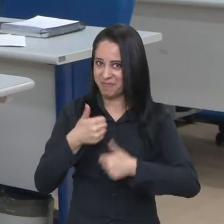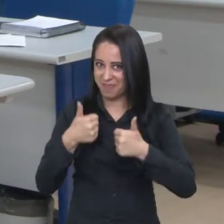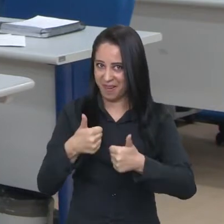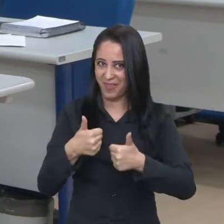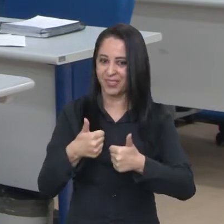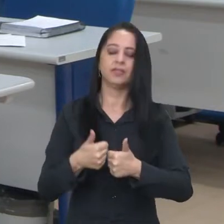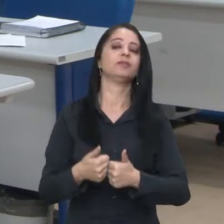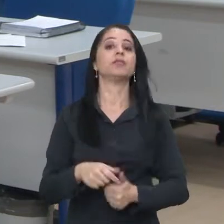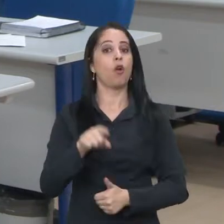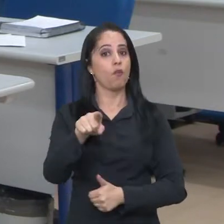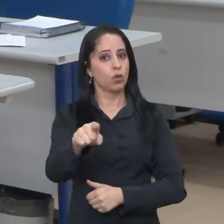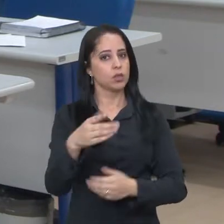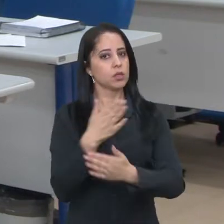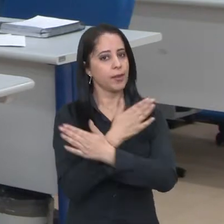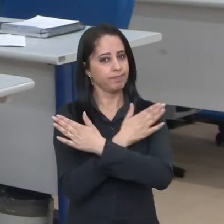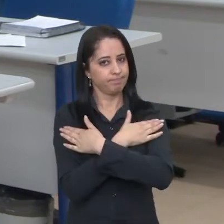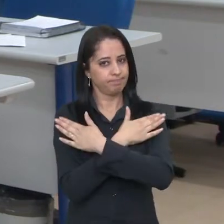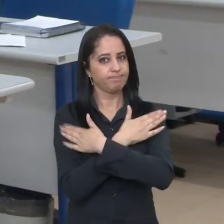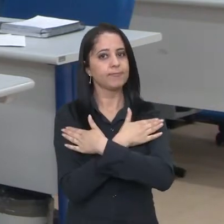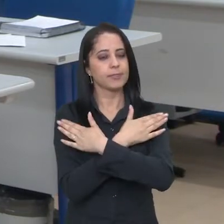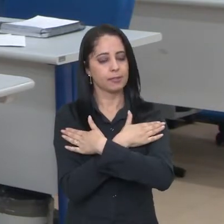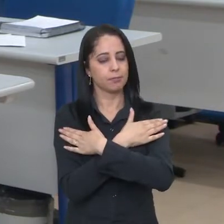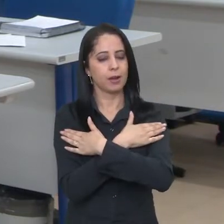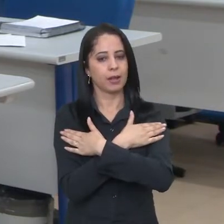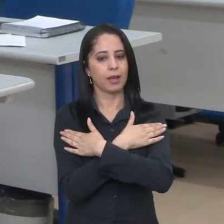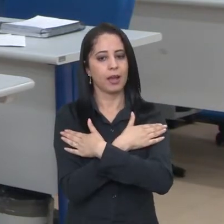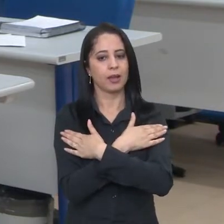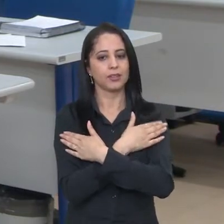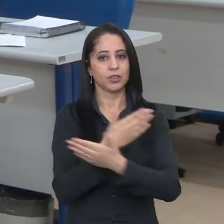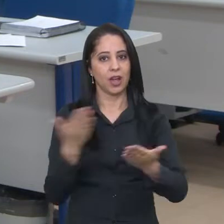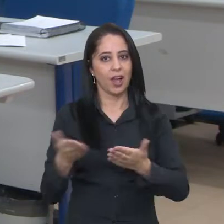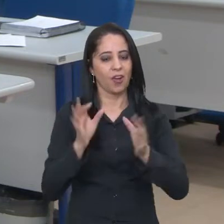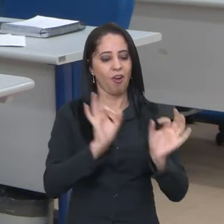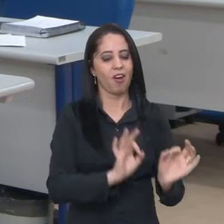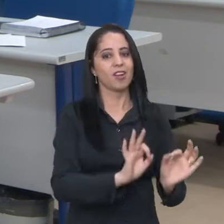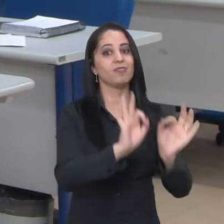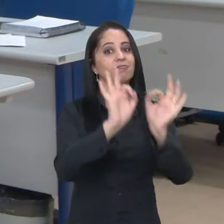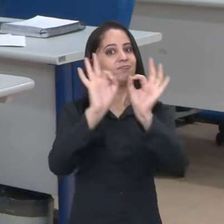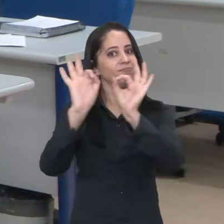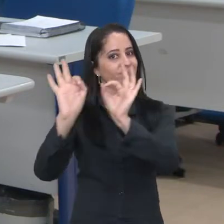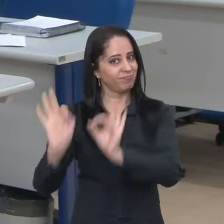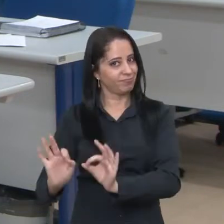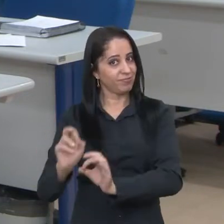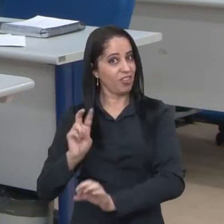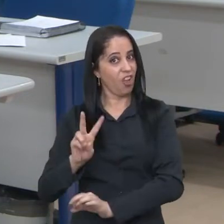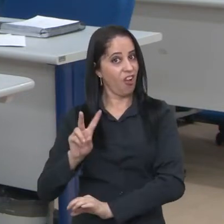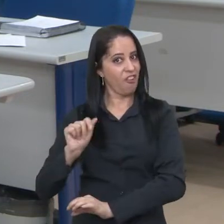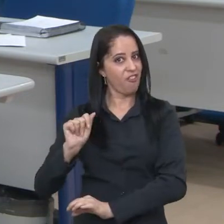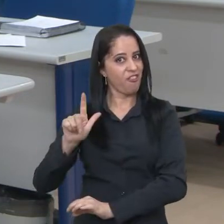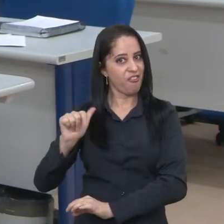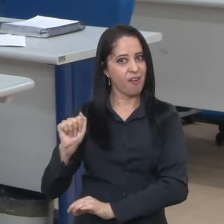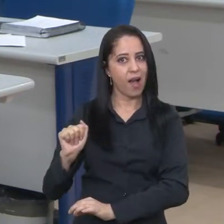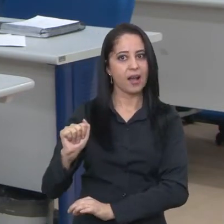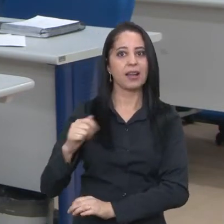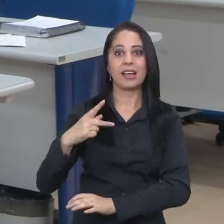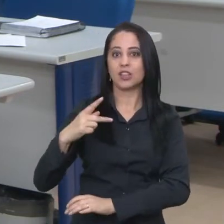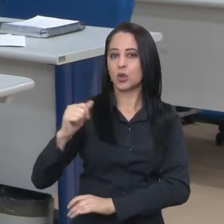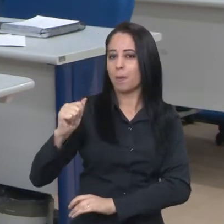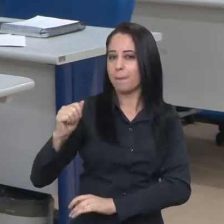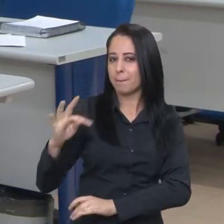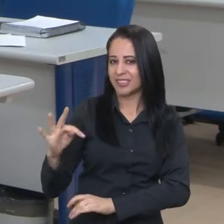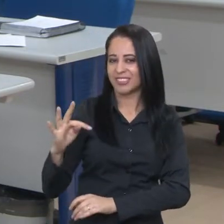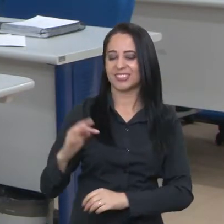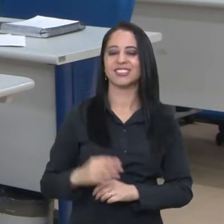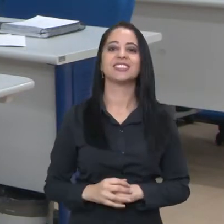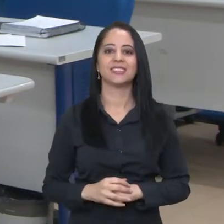né? Pois é, para você que está em busca de uma recolocação, agora é hora da gente conferir as vagas de trabalho disponíveis no PAT. Isso a